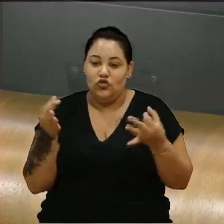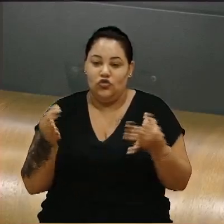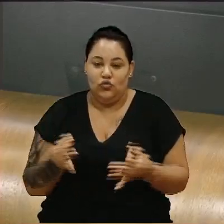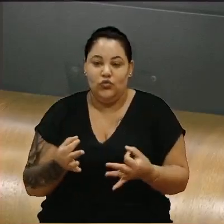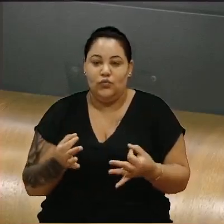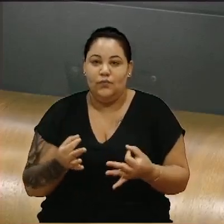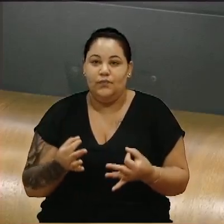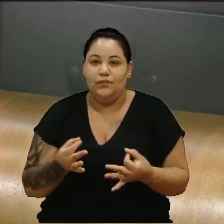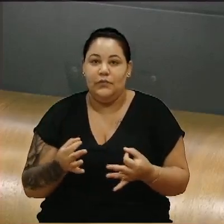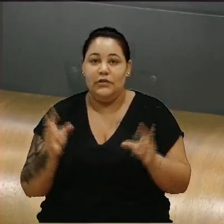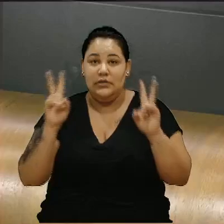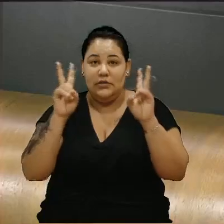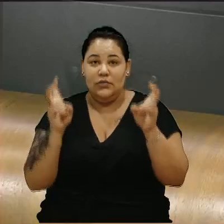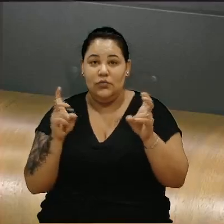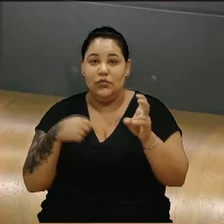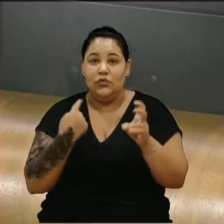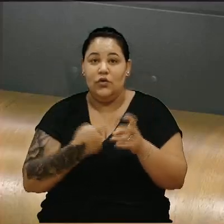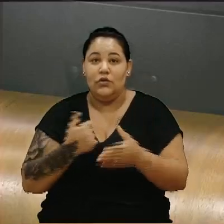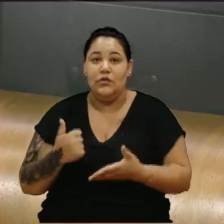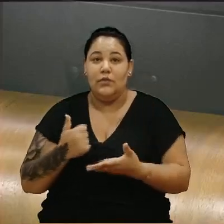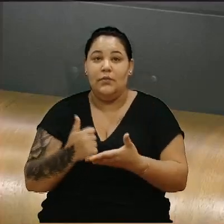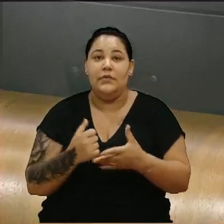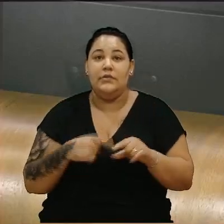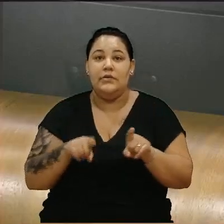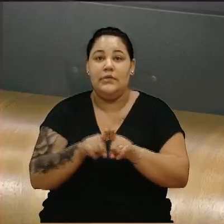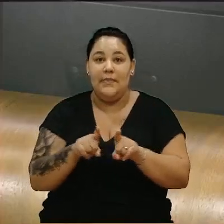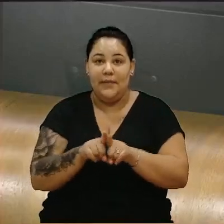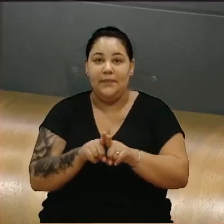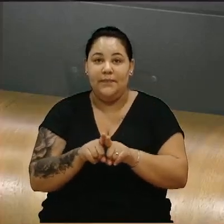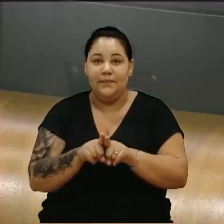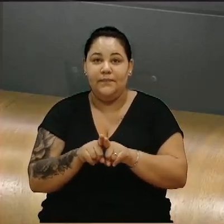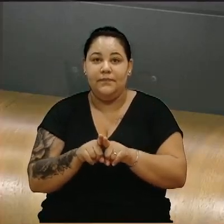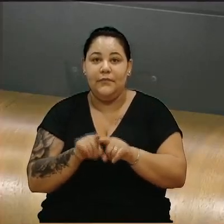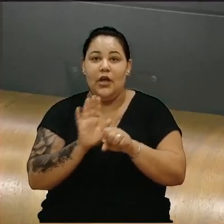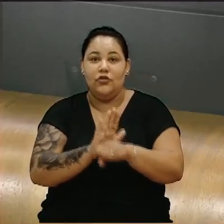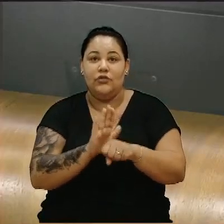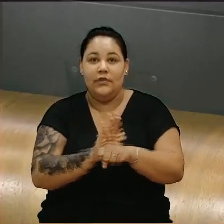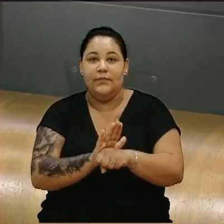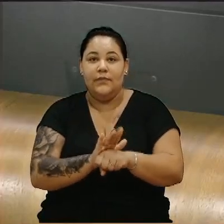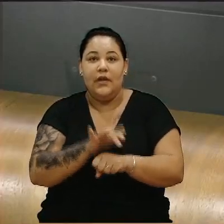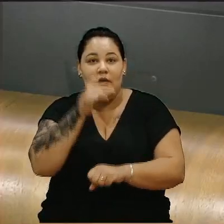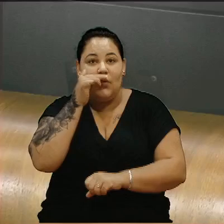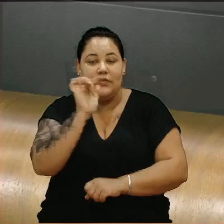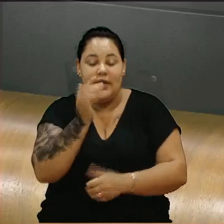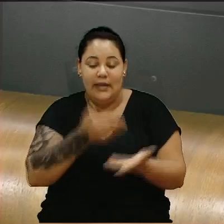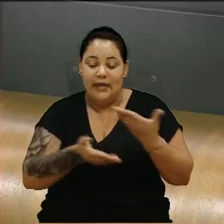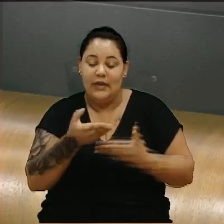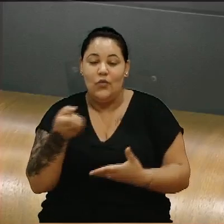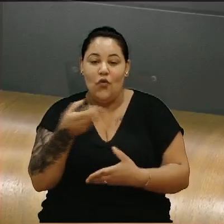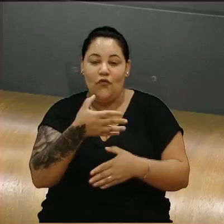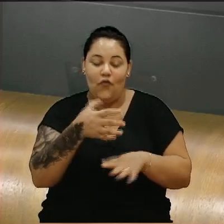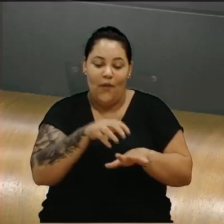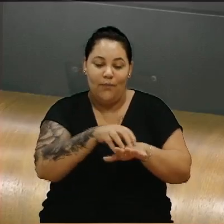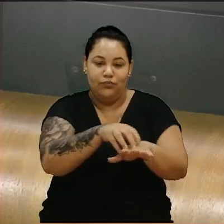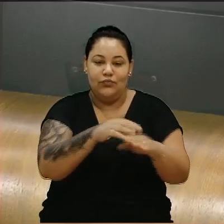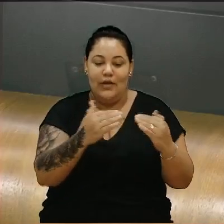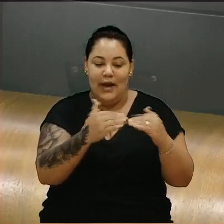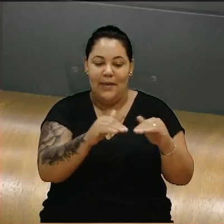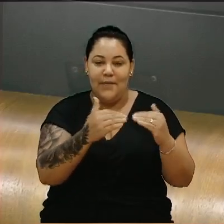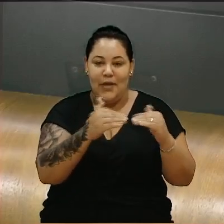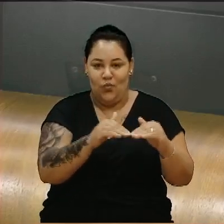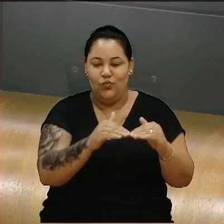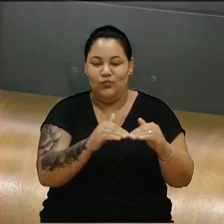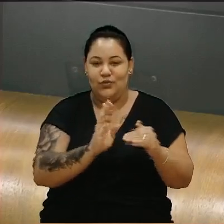aí, conte conosco para que a gente se some e realmente consiga trazer esse novo caminhão para o 5º Batalhão de Bombeiro Militar. E